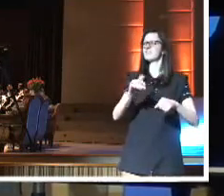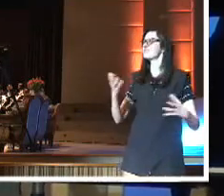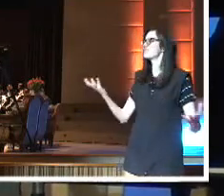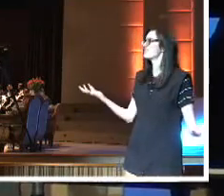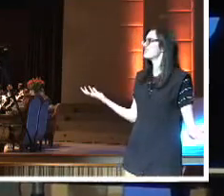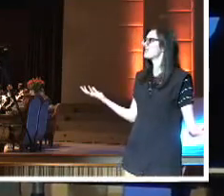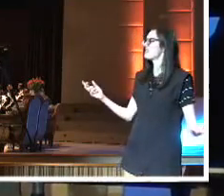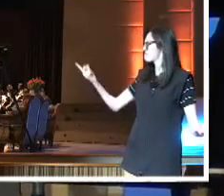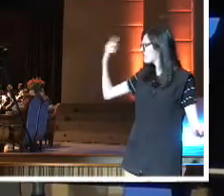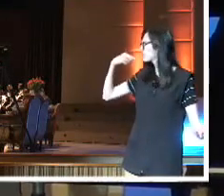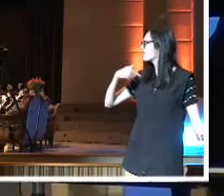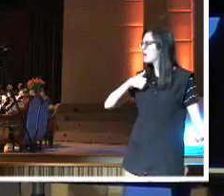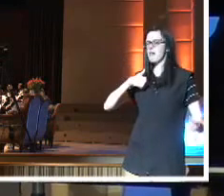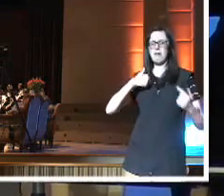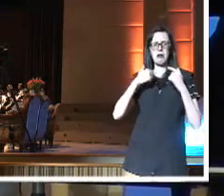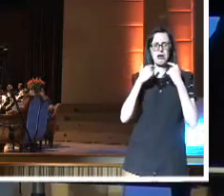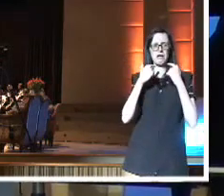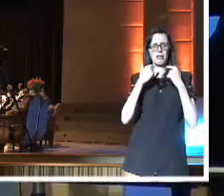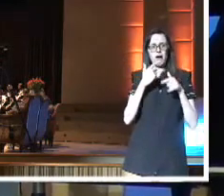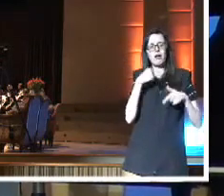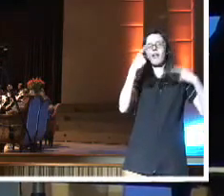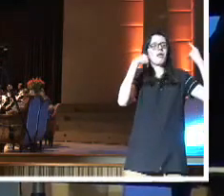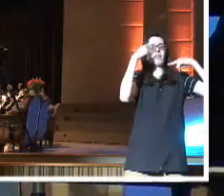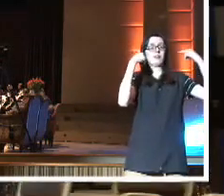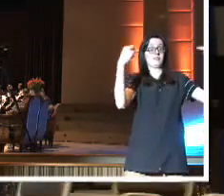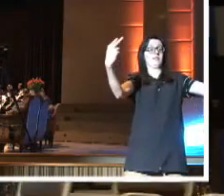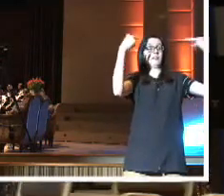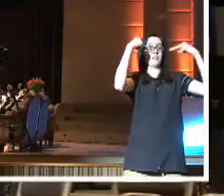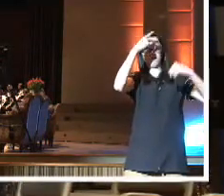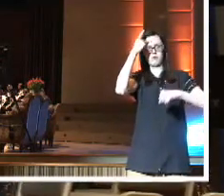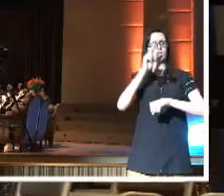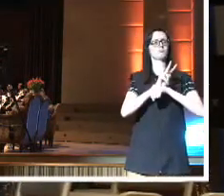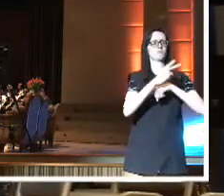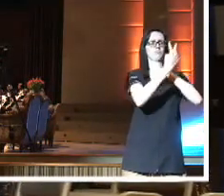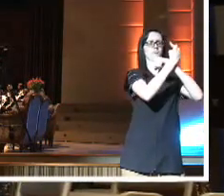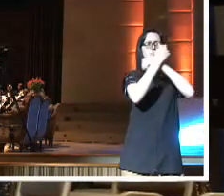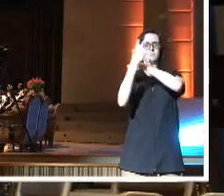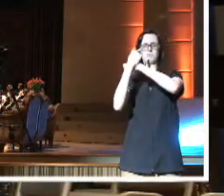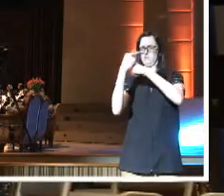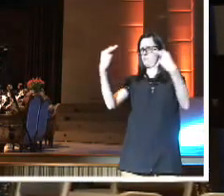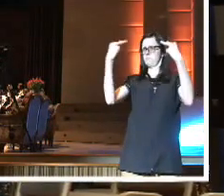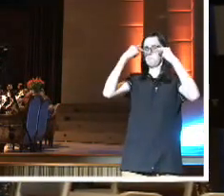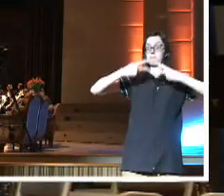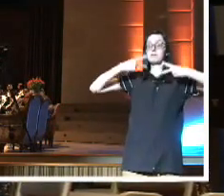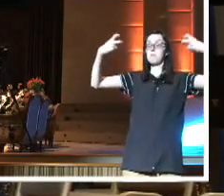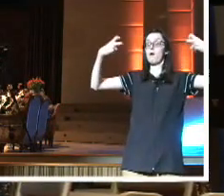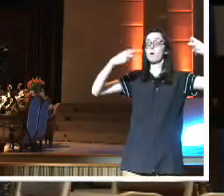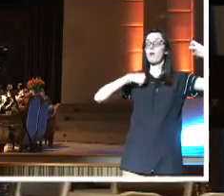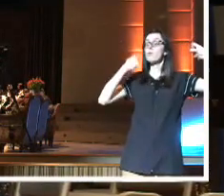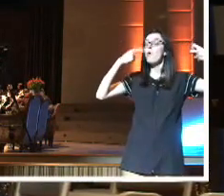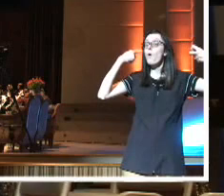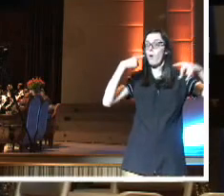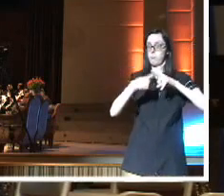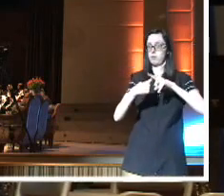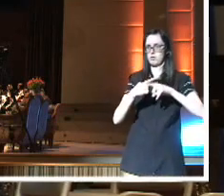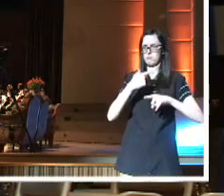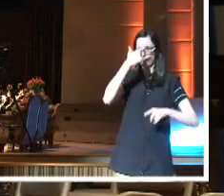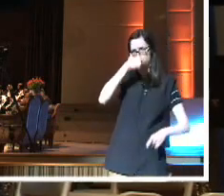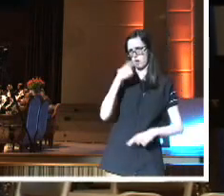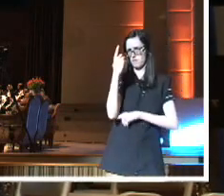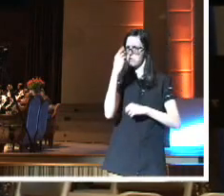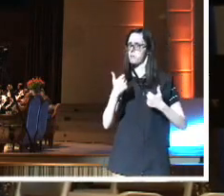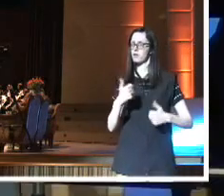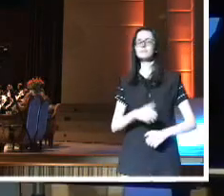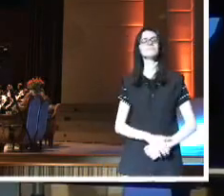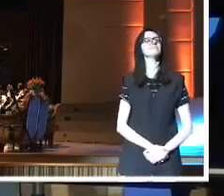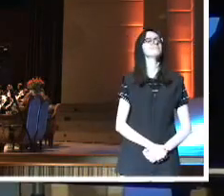o método não era infalível, porque até aquele momento ele não parecia louco. De repente, quando ele